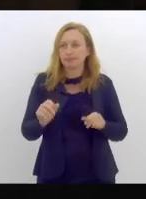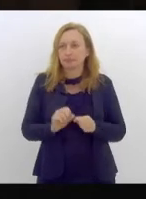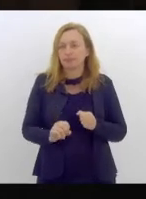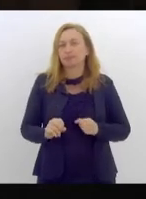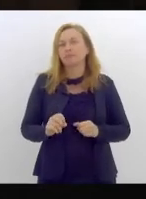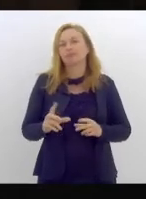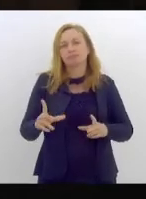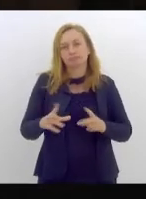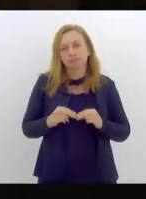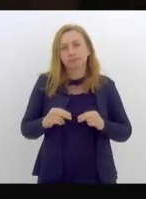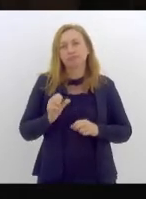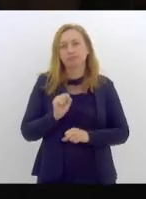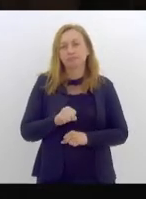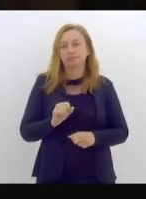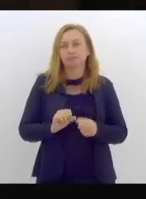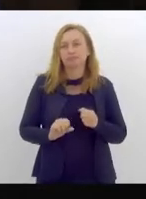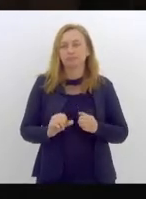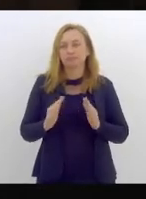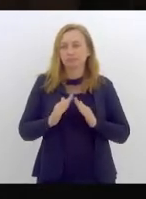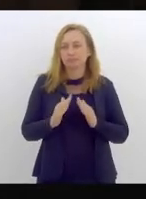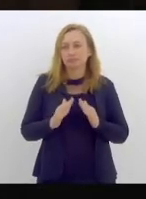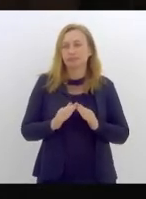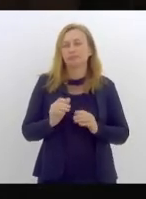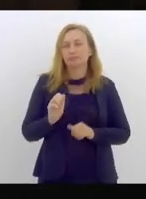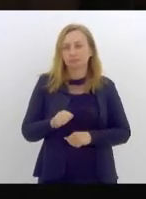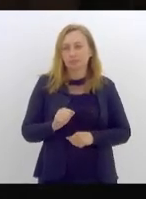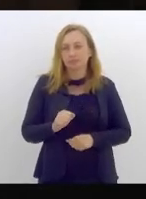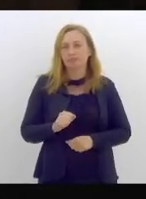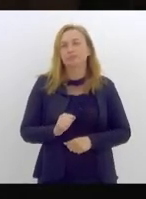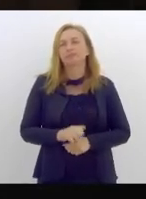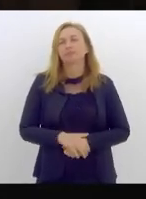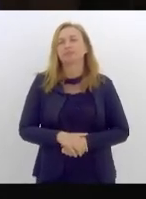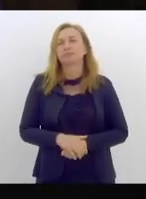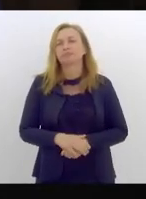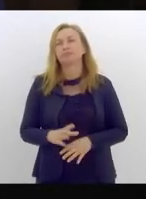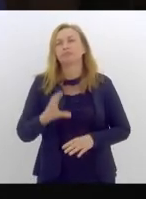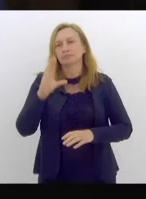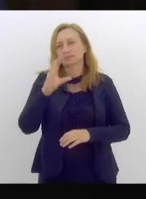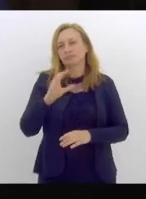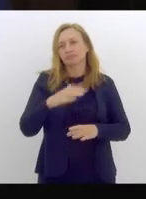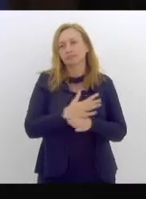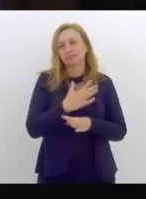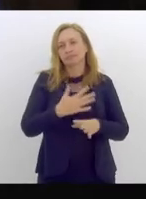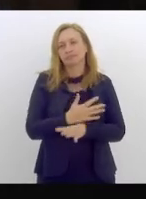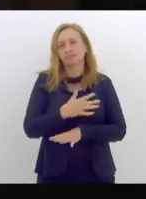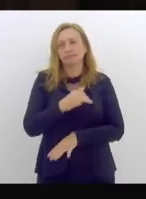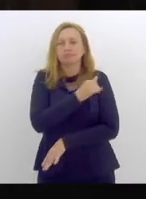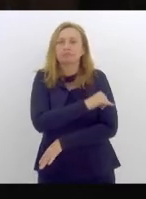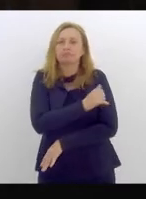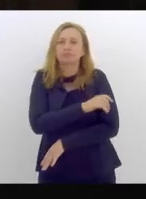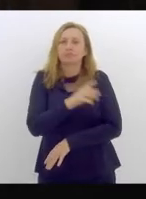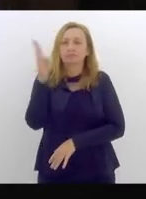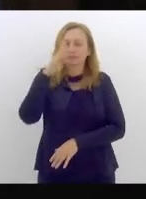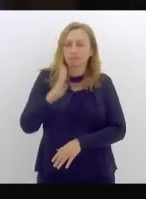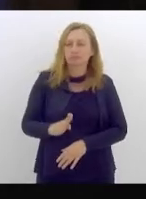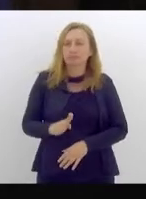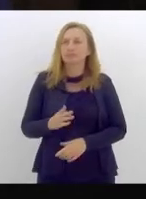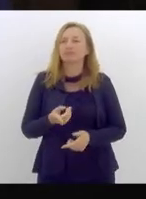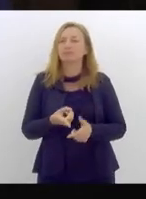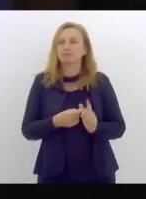acho que merece esta casa deve essa cidade do Rio de Janeiro deve este Brasil deve